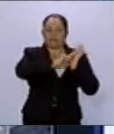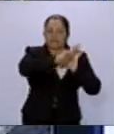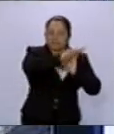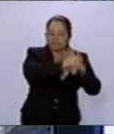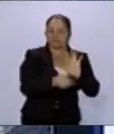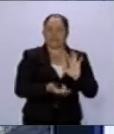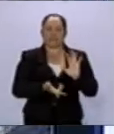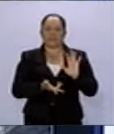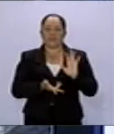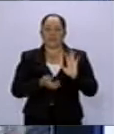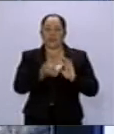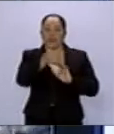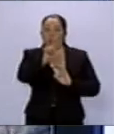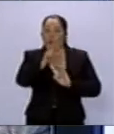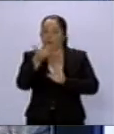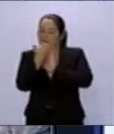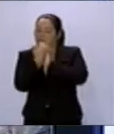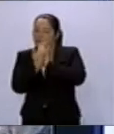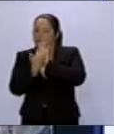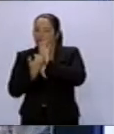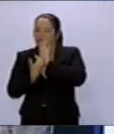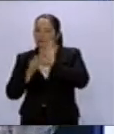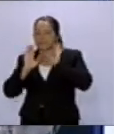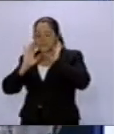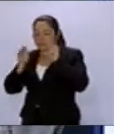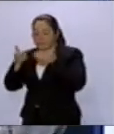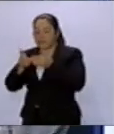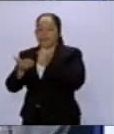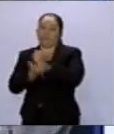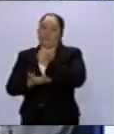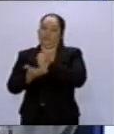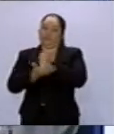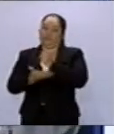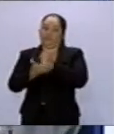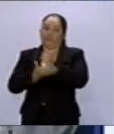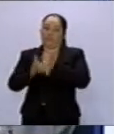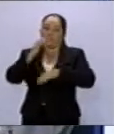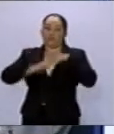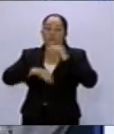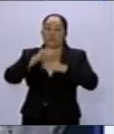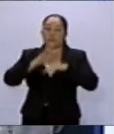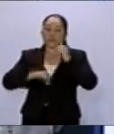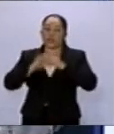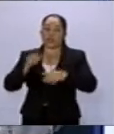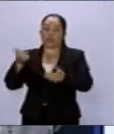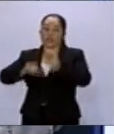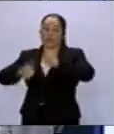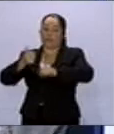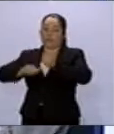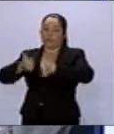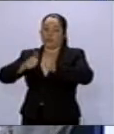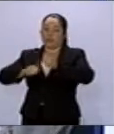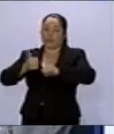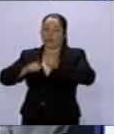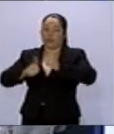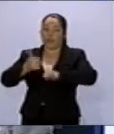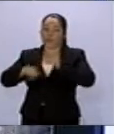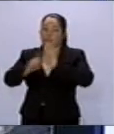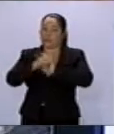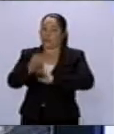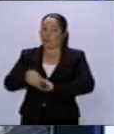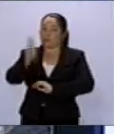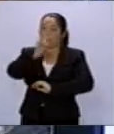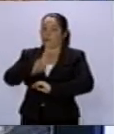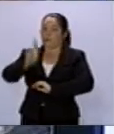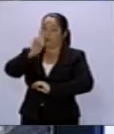e outra é um programa que se destina a atenção básica em que os profissionais são avaliados por universidades públicas